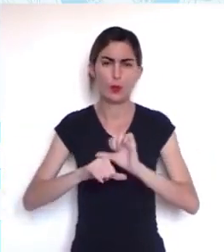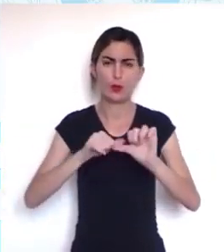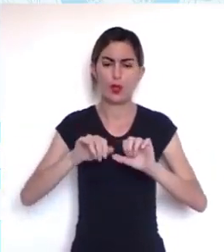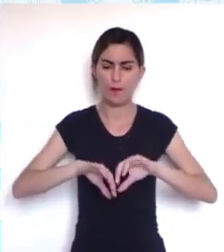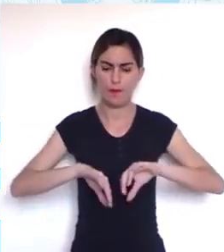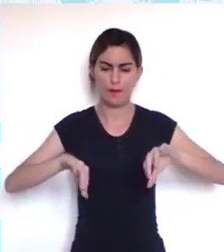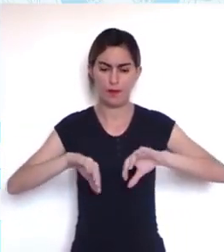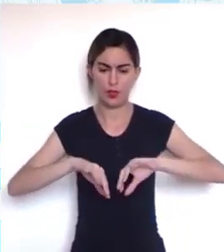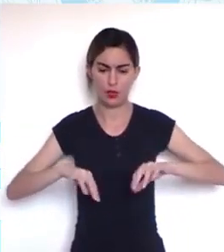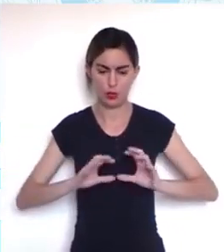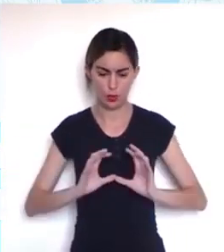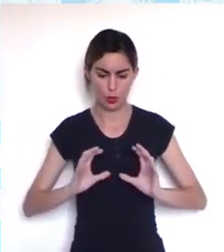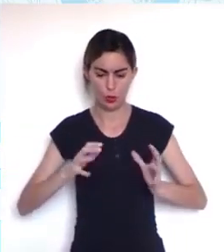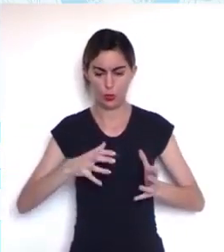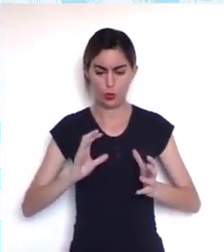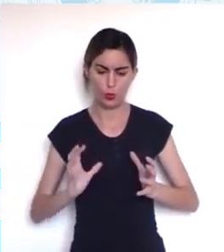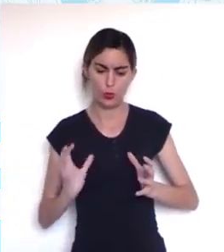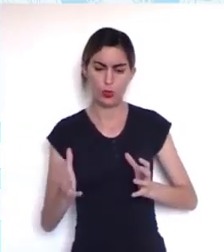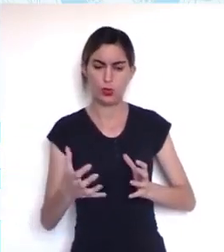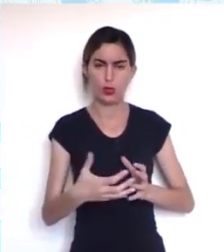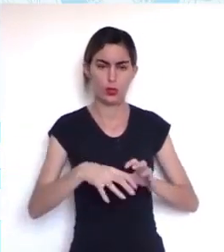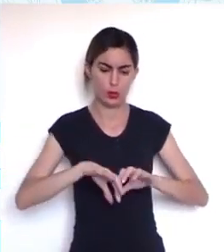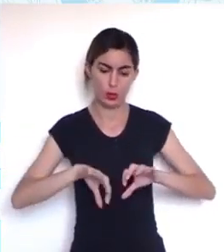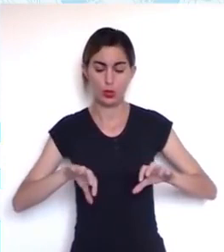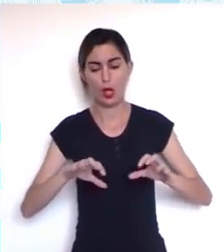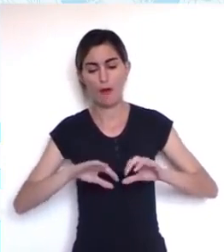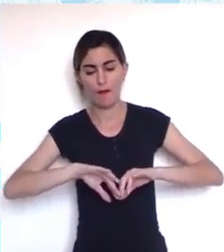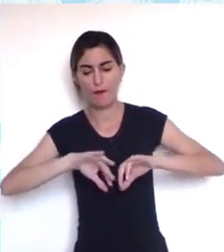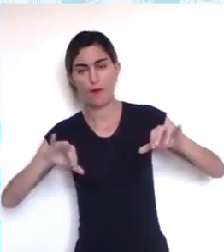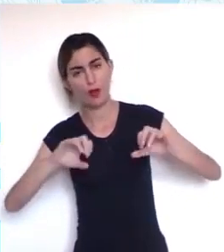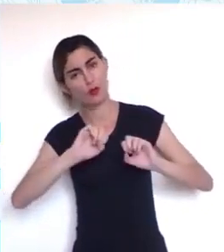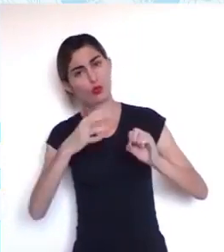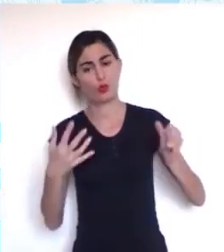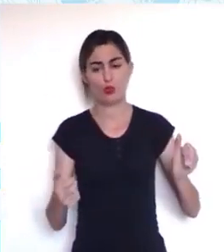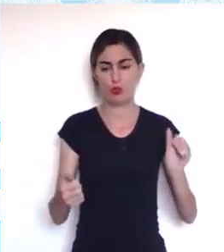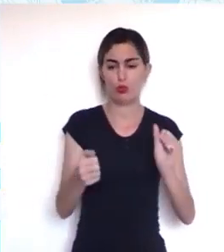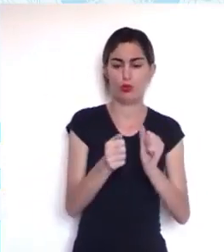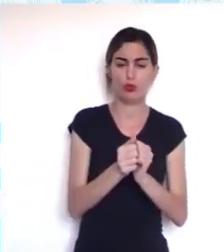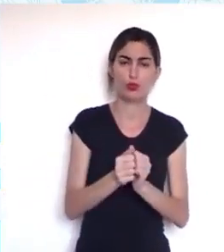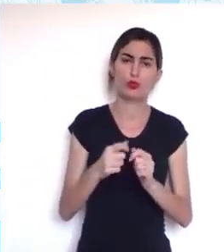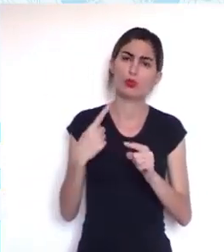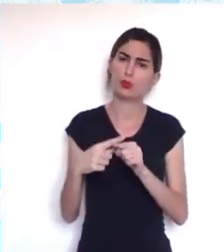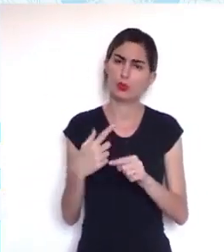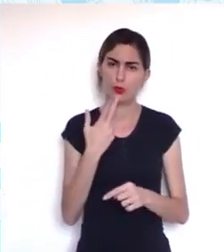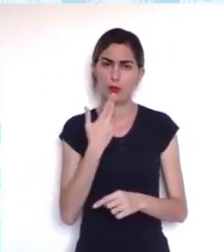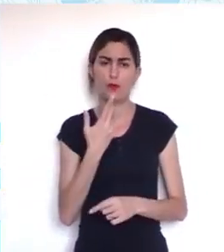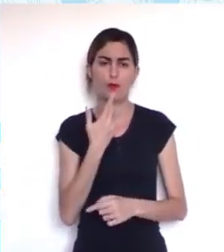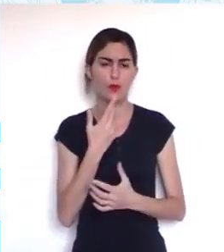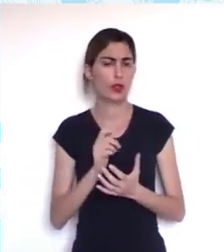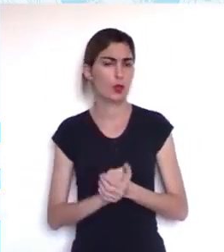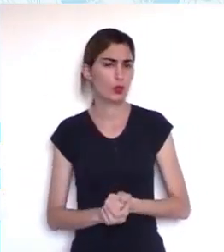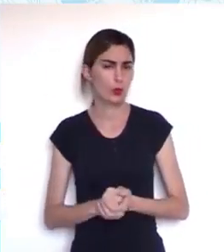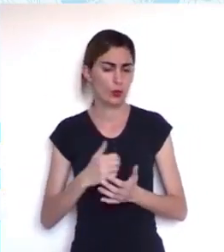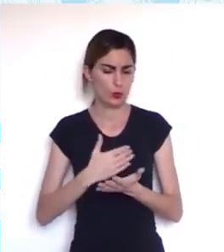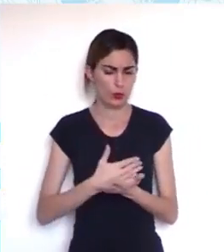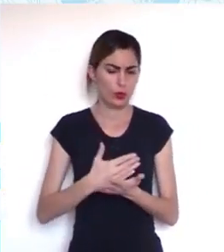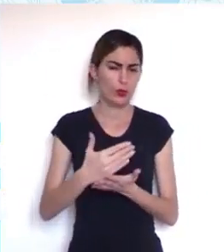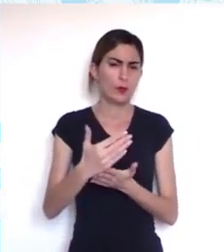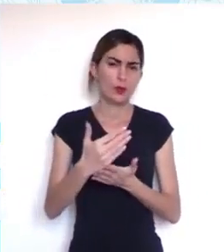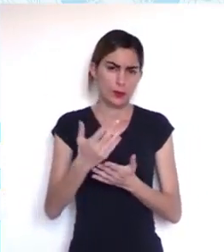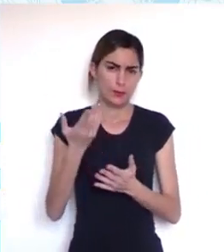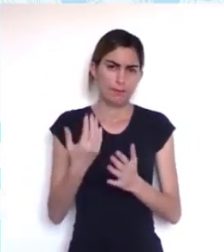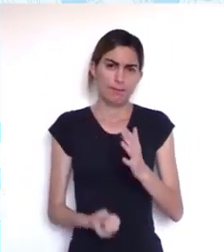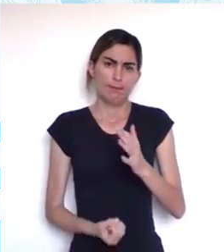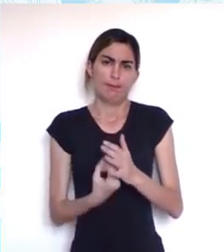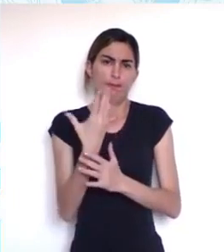ela vai afastando os continentes ou juntando os continentes. Por que eu estou falando isso para vocês? No